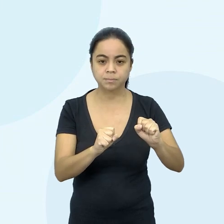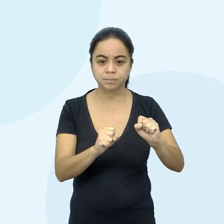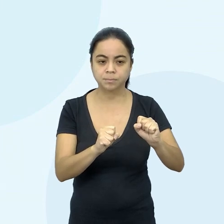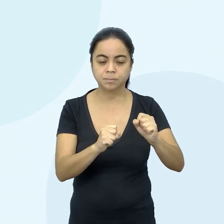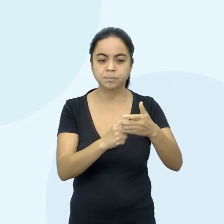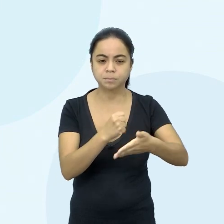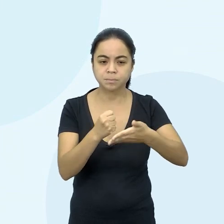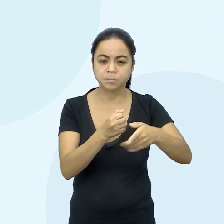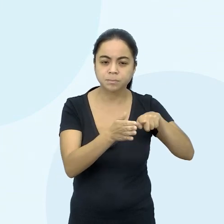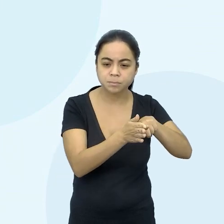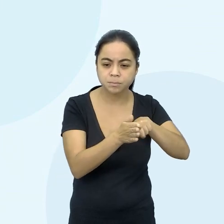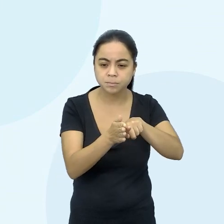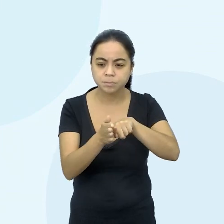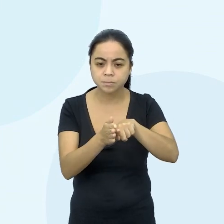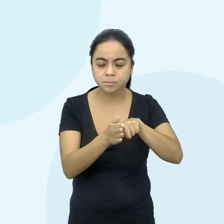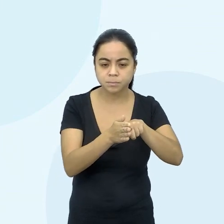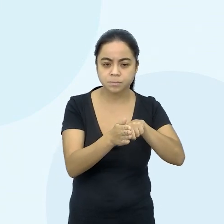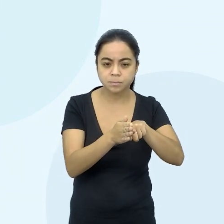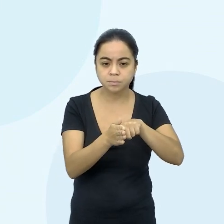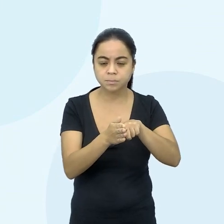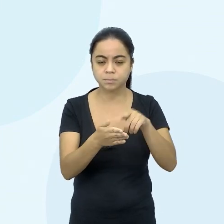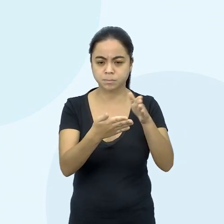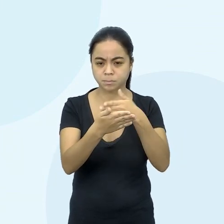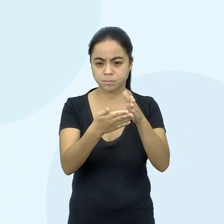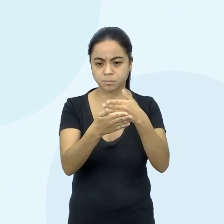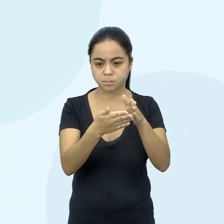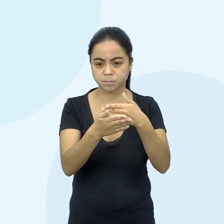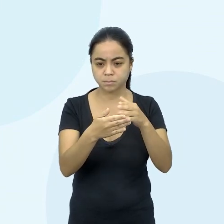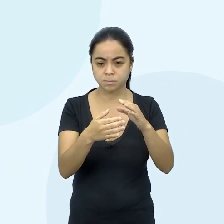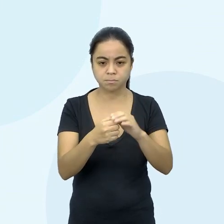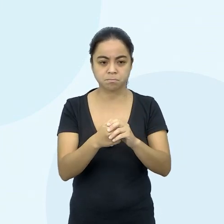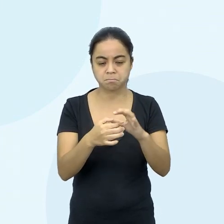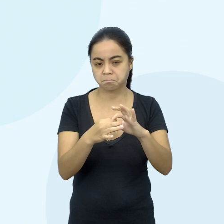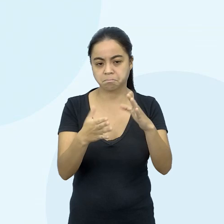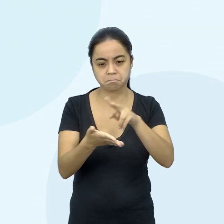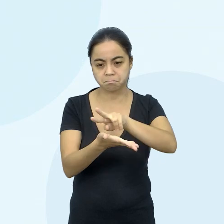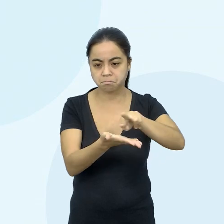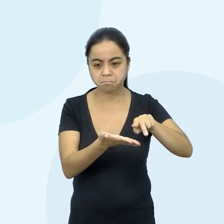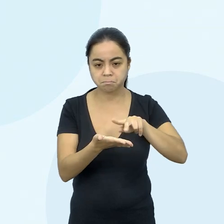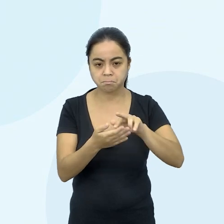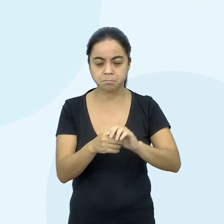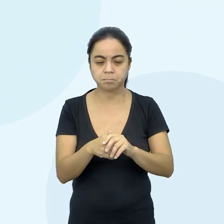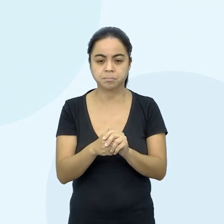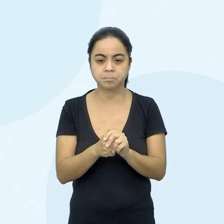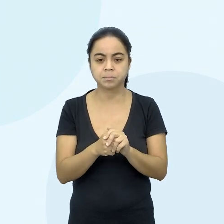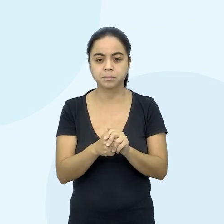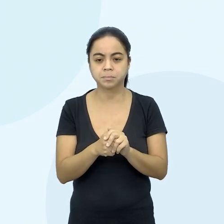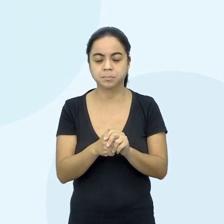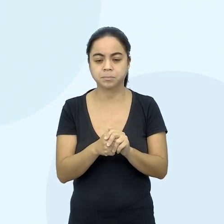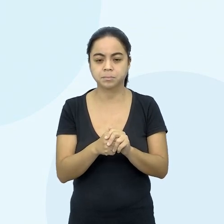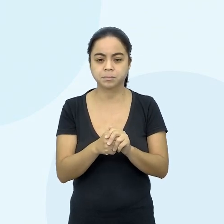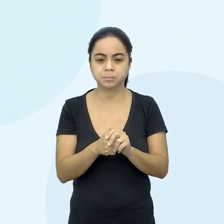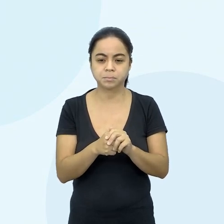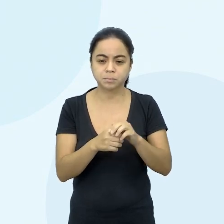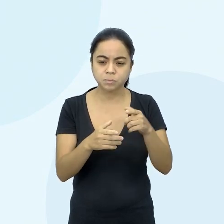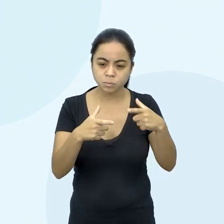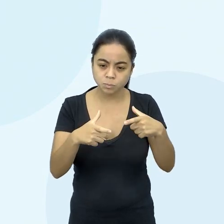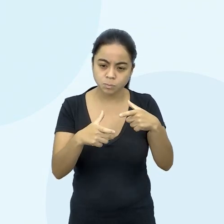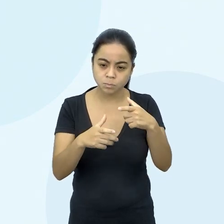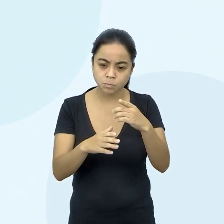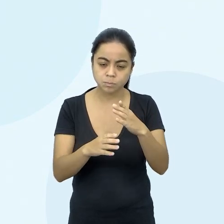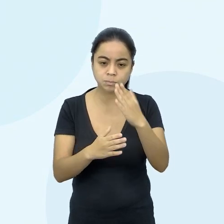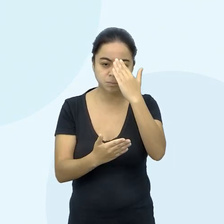base em estudos ou pesquisas bibliográficas, exploratórias, de campo experimental, e etc. Em fontes